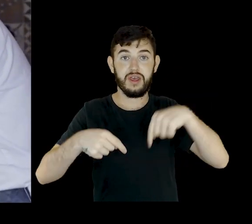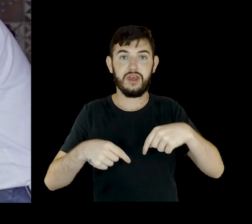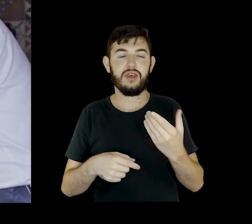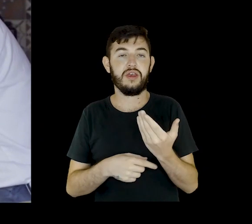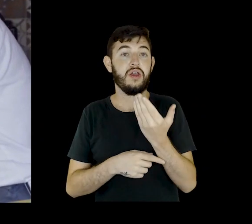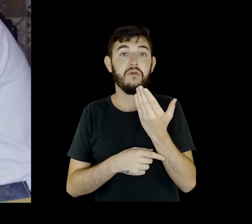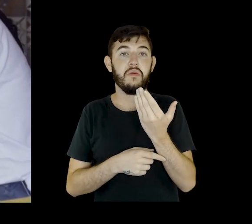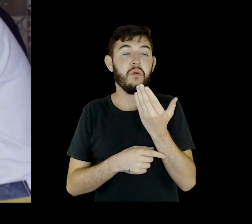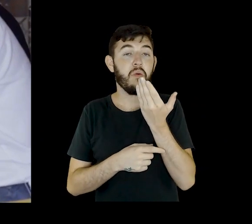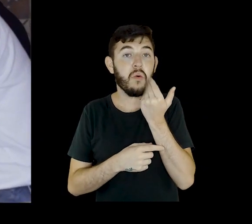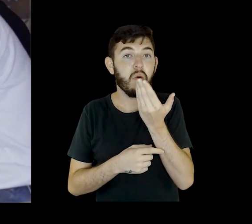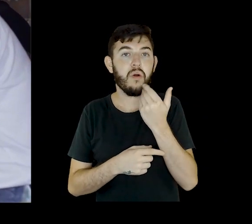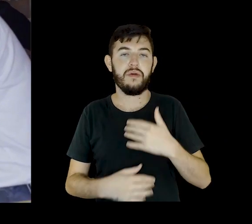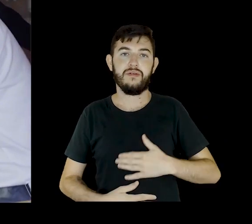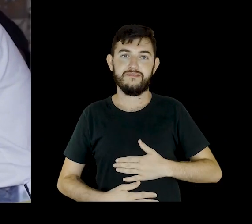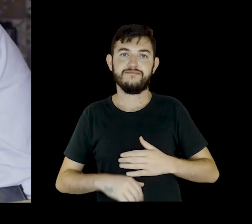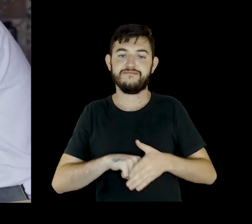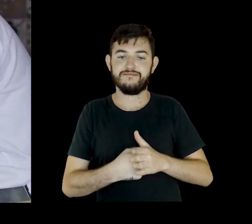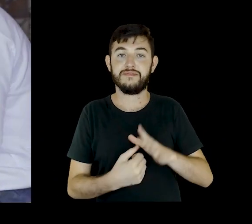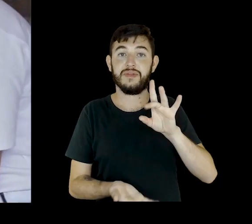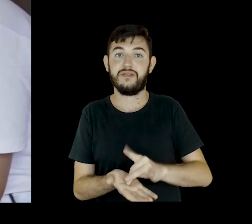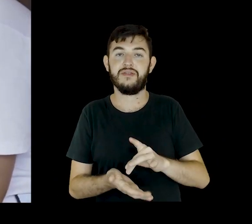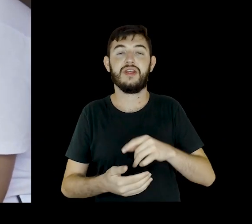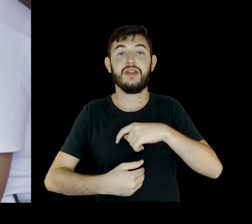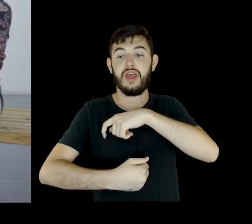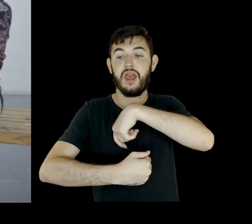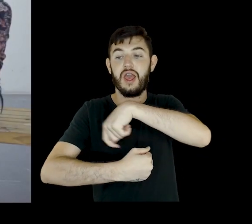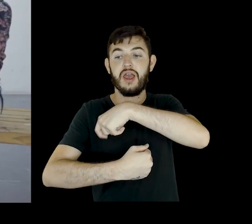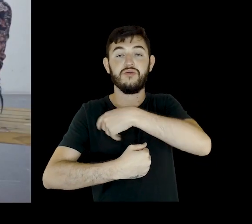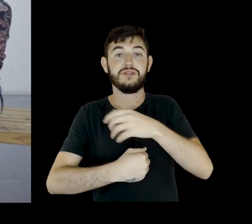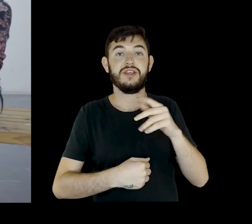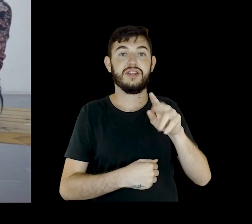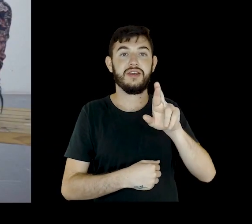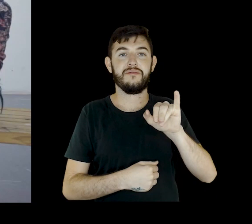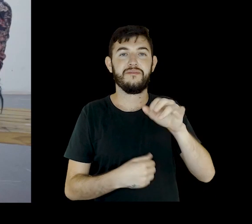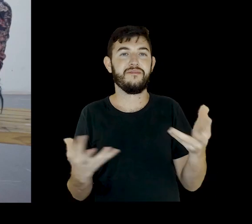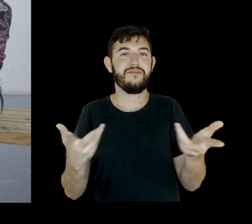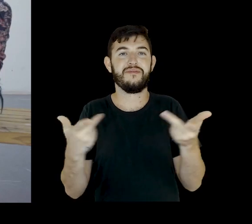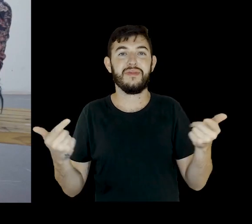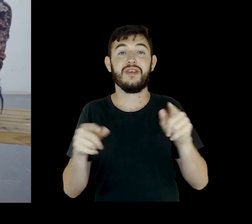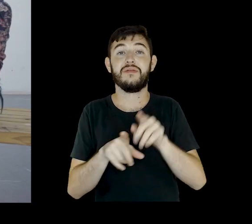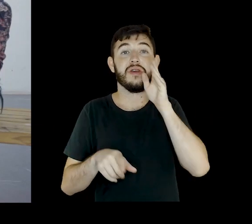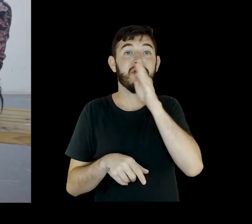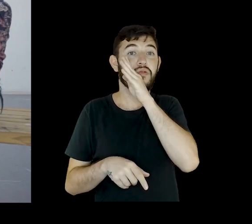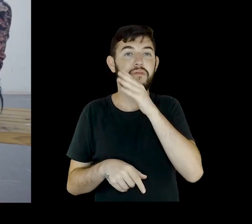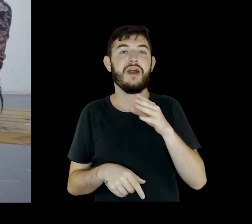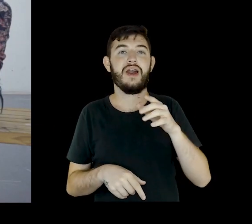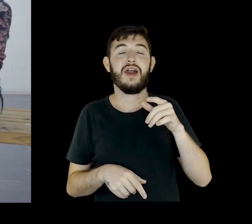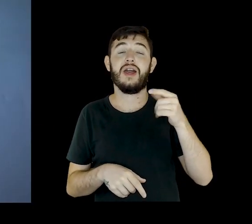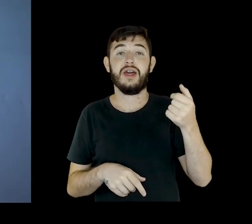nutrem fisicamente, né, na barriga, com a cozinha da Prica maravilhosa, se nutre de boteco e tal no Bar